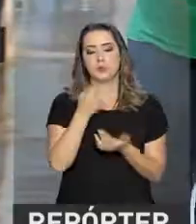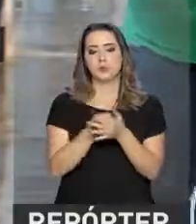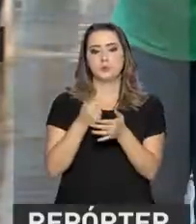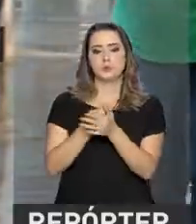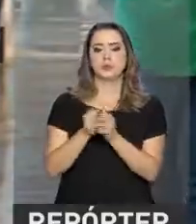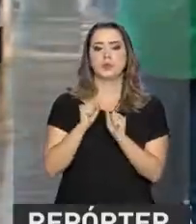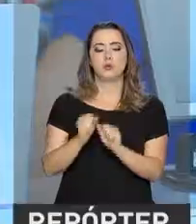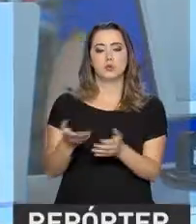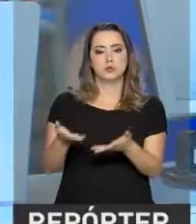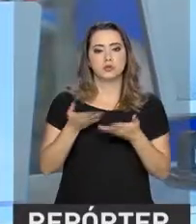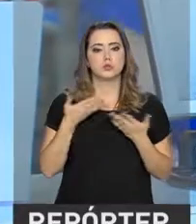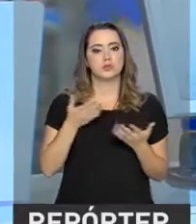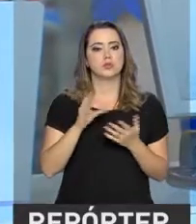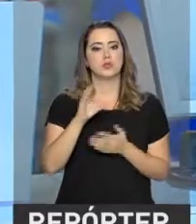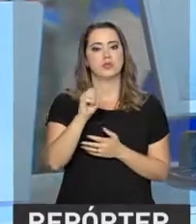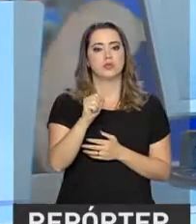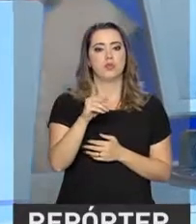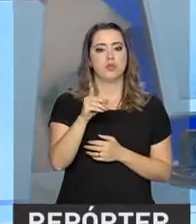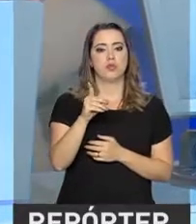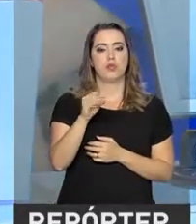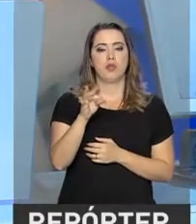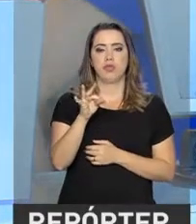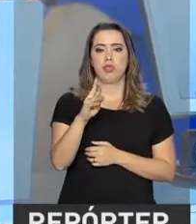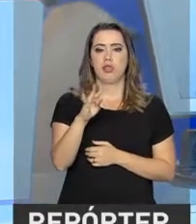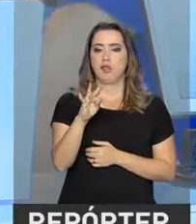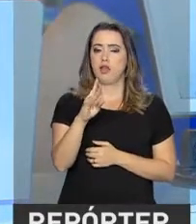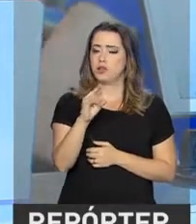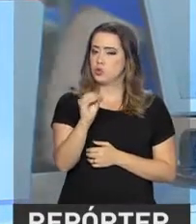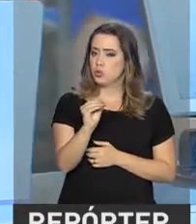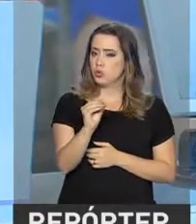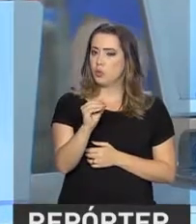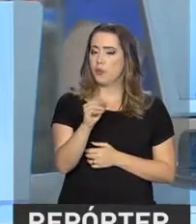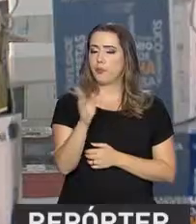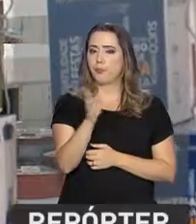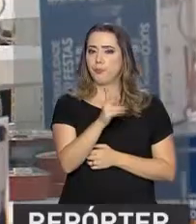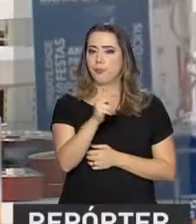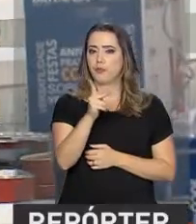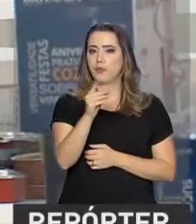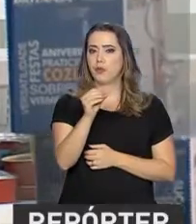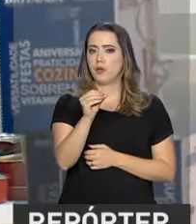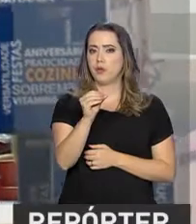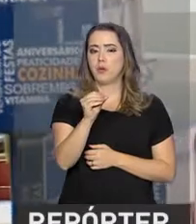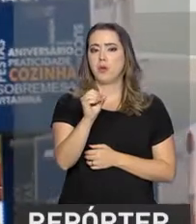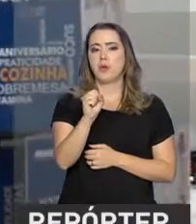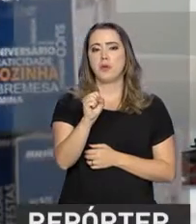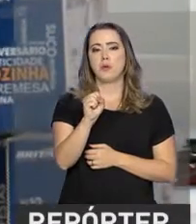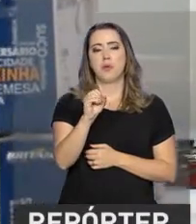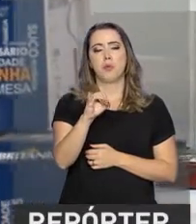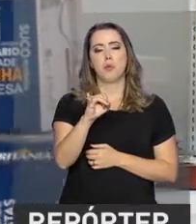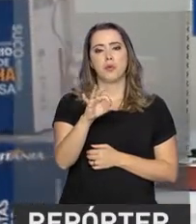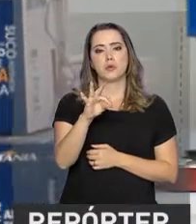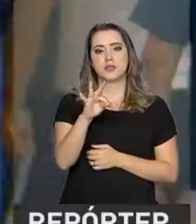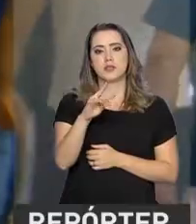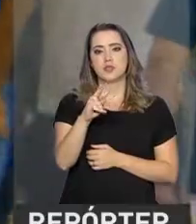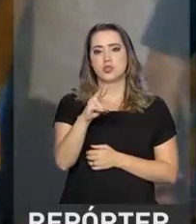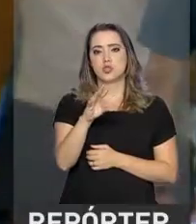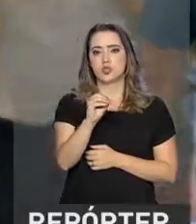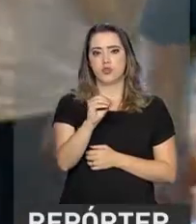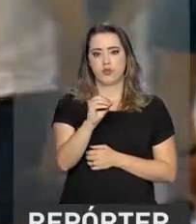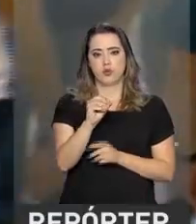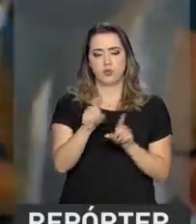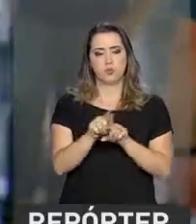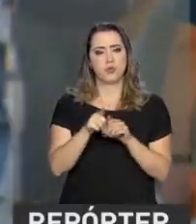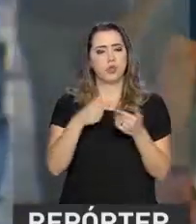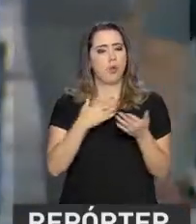cadastro positivo, uma espécie de ranking que busca oferecer acesso mais fácil a crédito e com custos menores. O